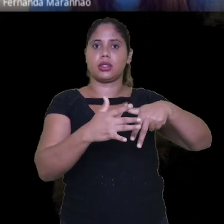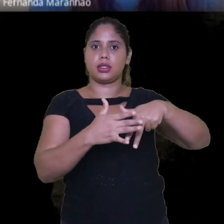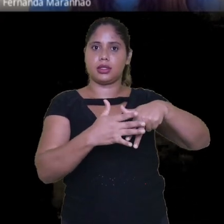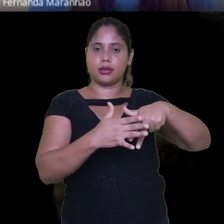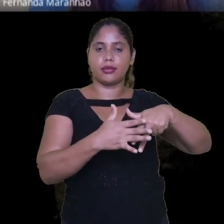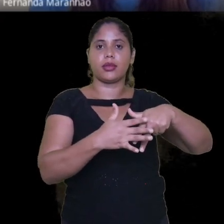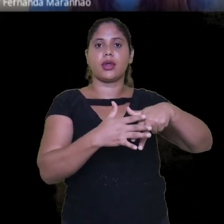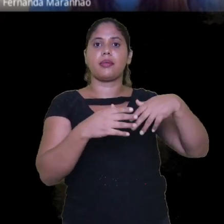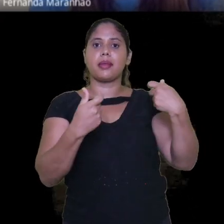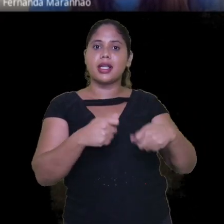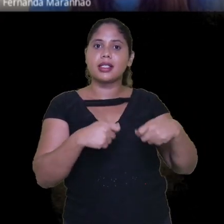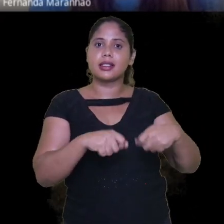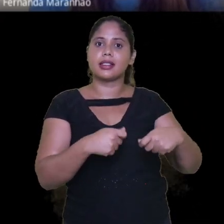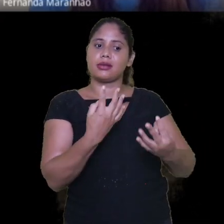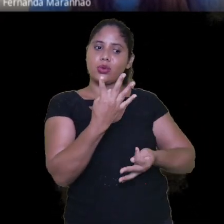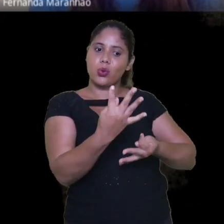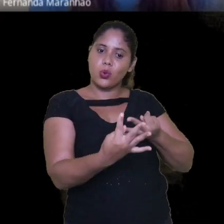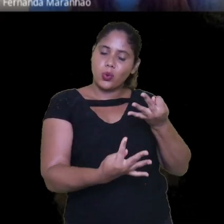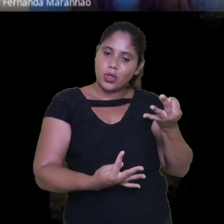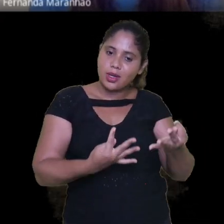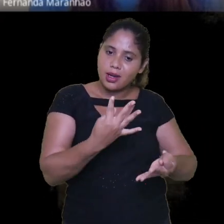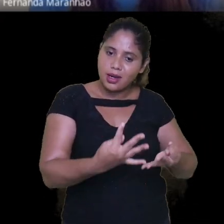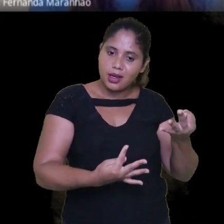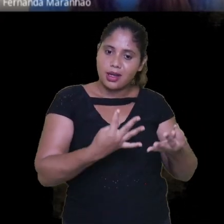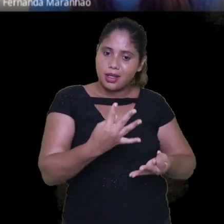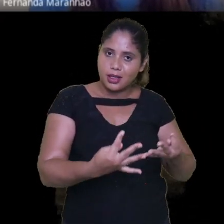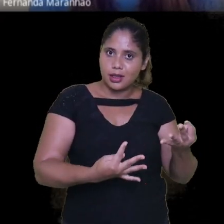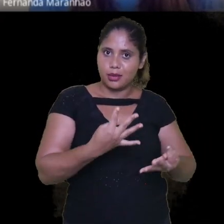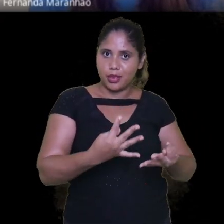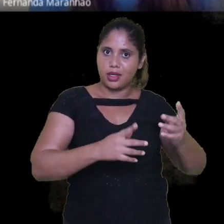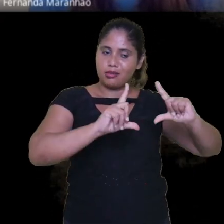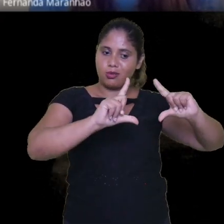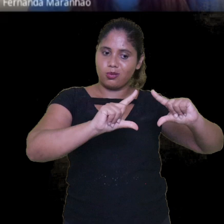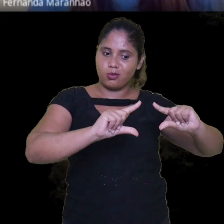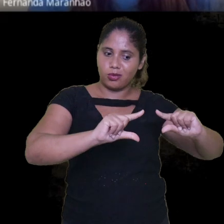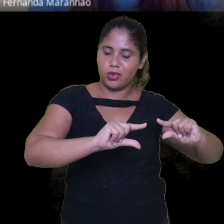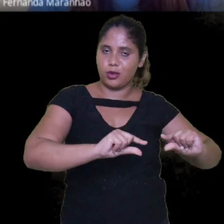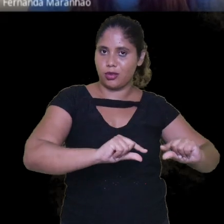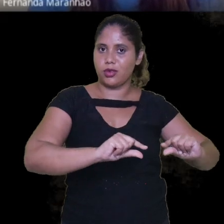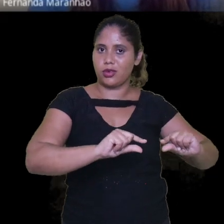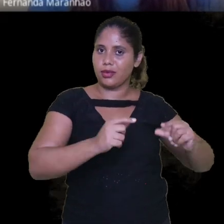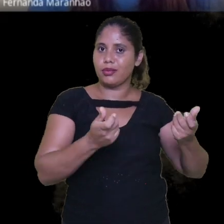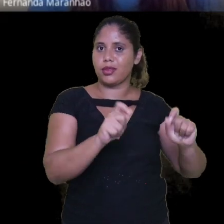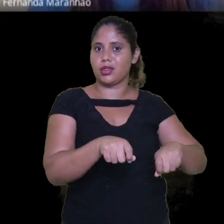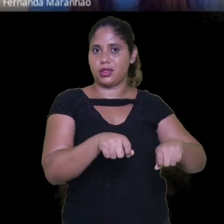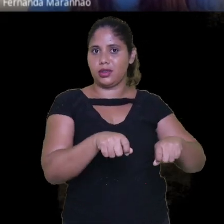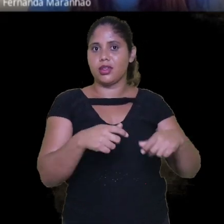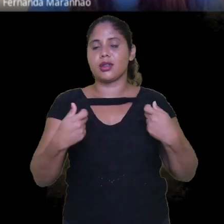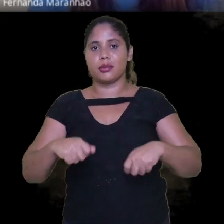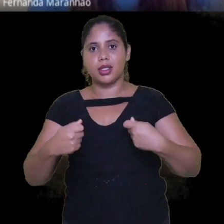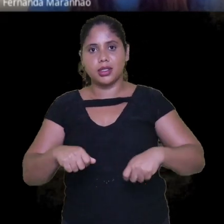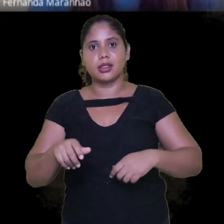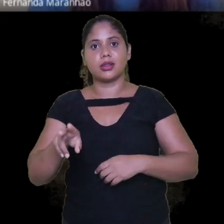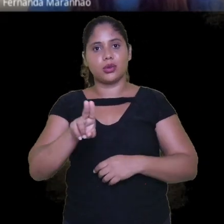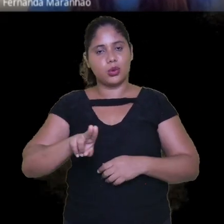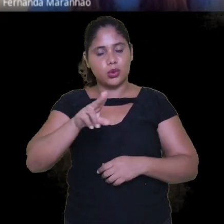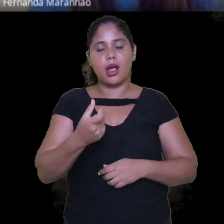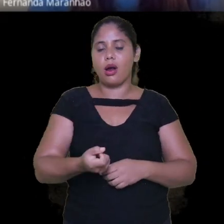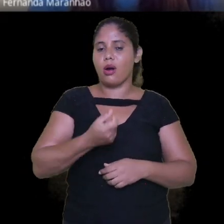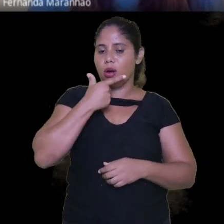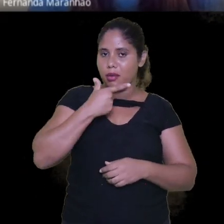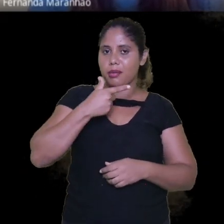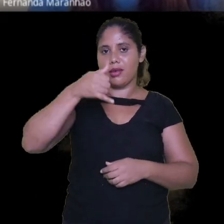reduzido pela ausência da vasodilatação, e se a pressão arterial média dessa paciente for colocada muito para